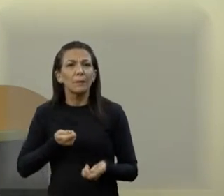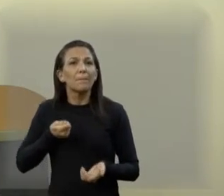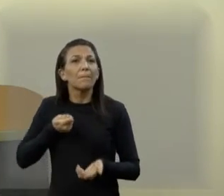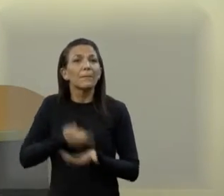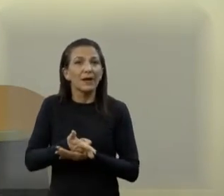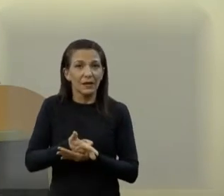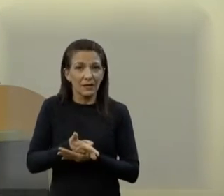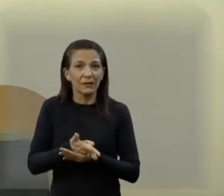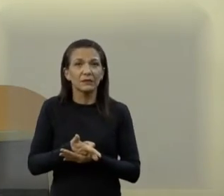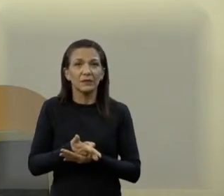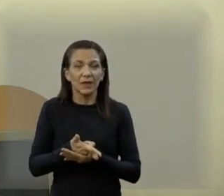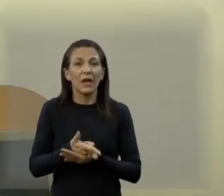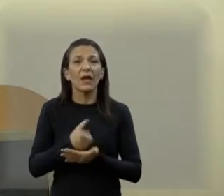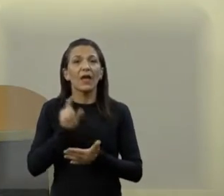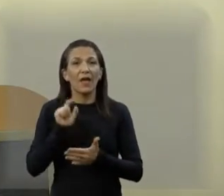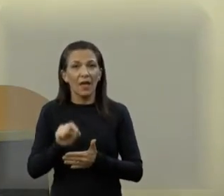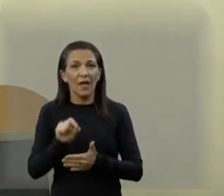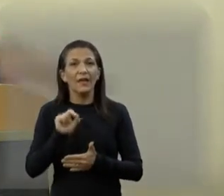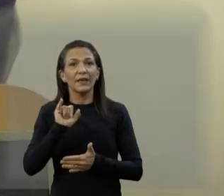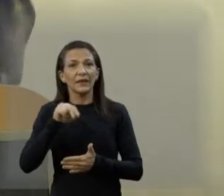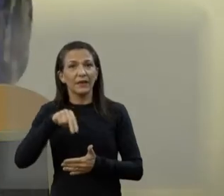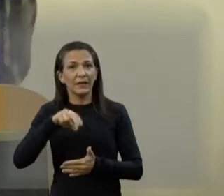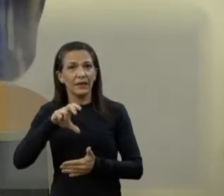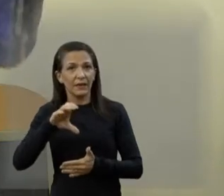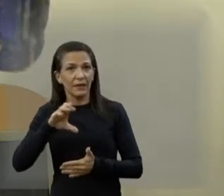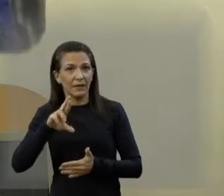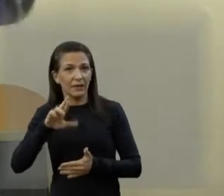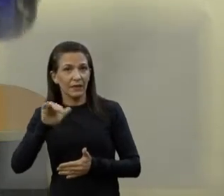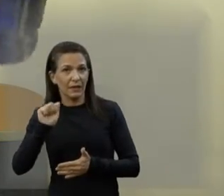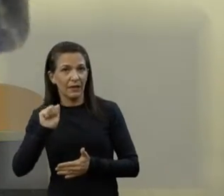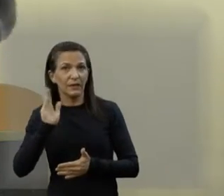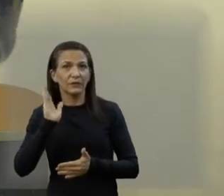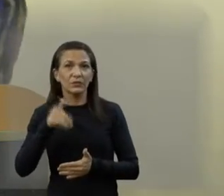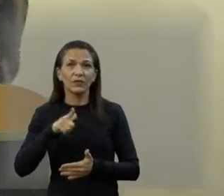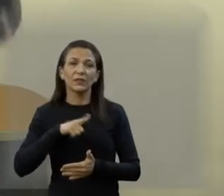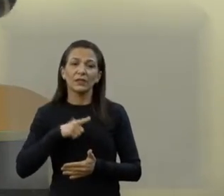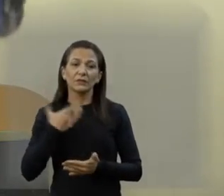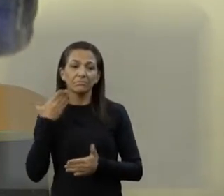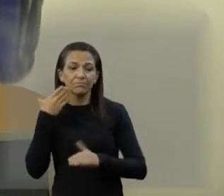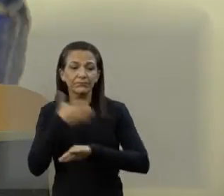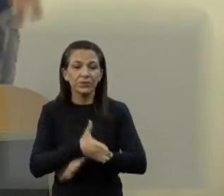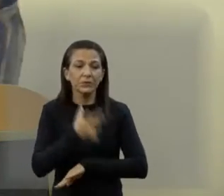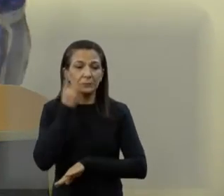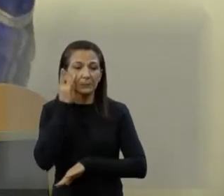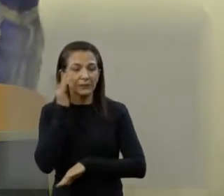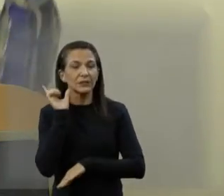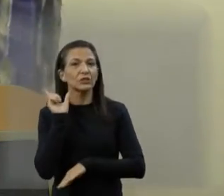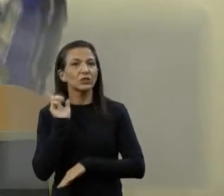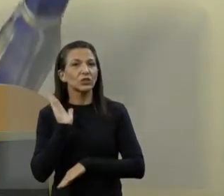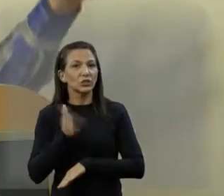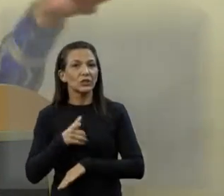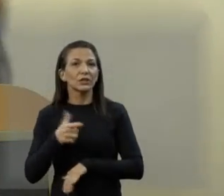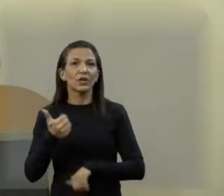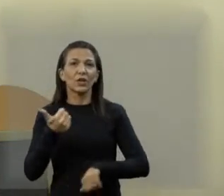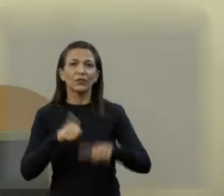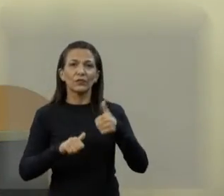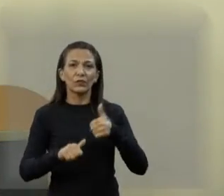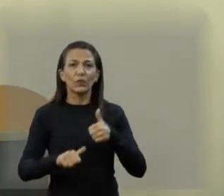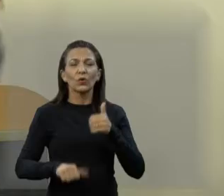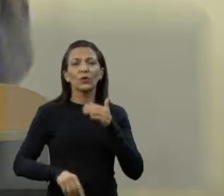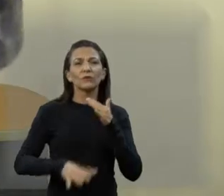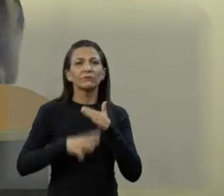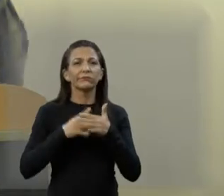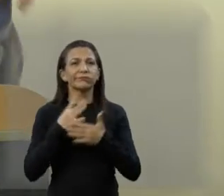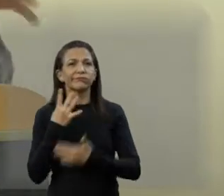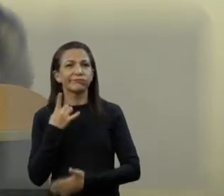por conta do órgão responsável que é o Incra que inclusive já esteve lá recentemente por mais de uma vez